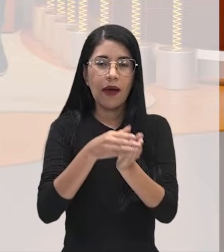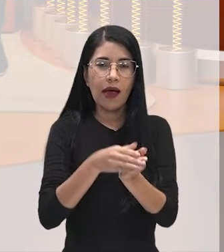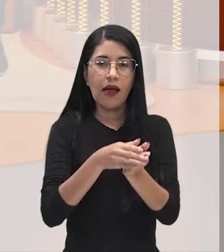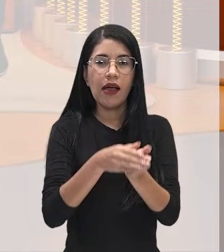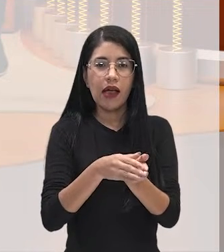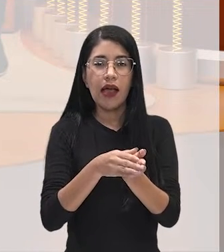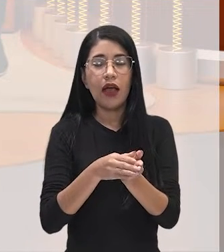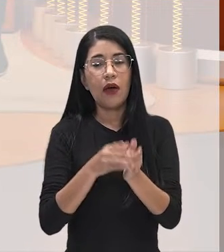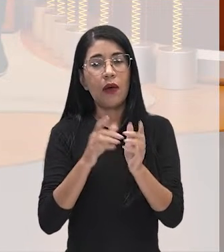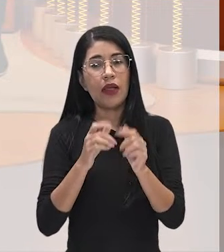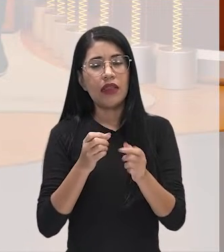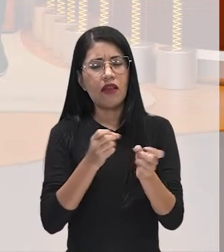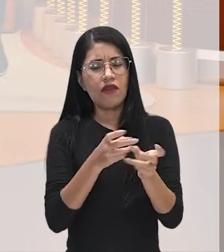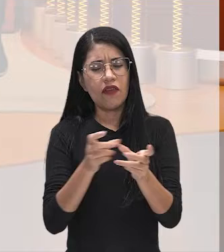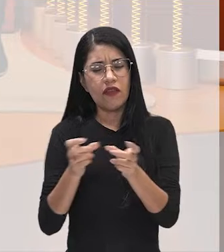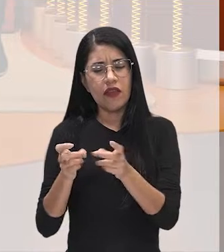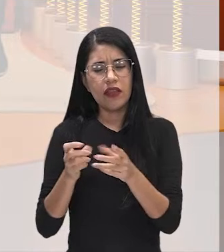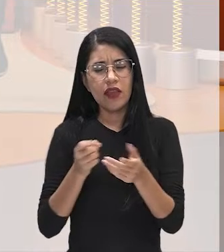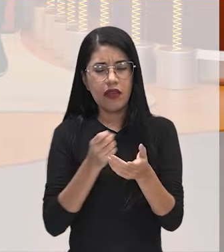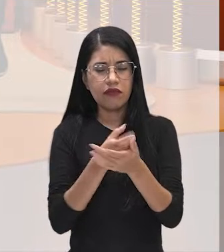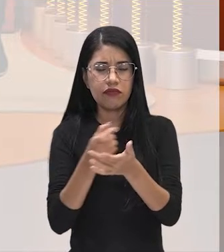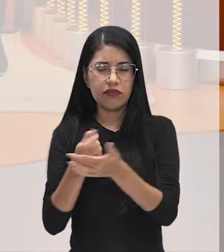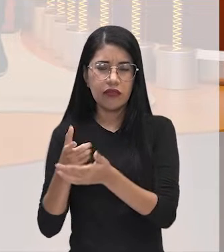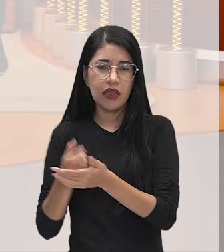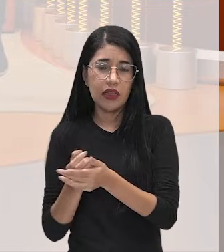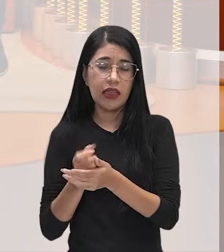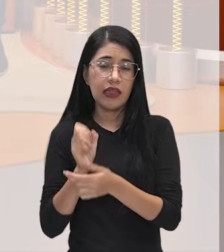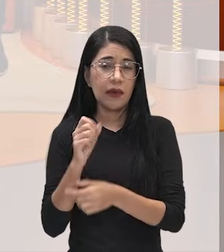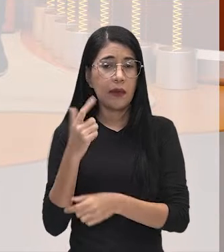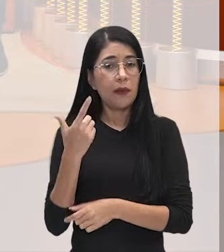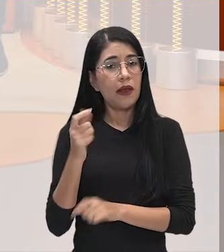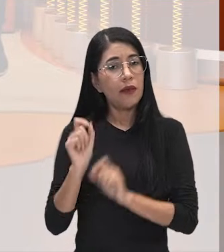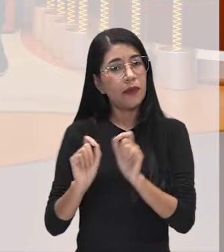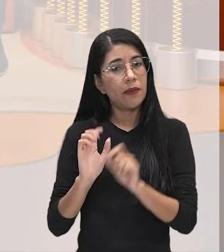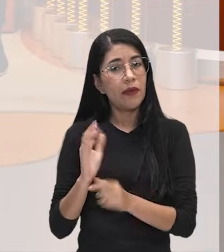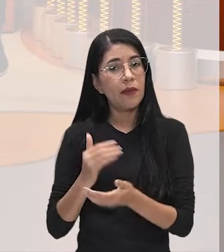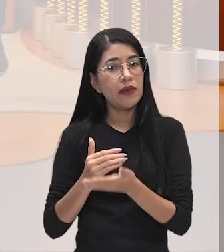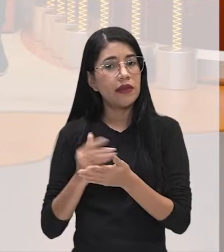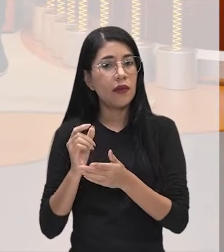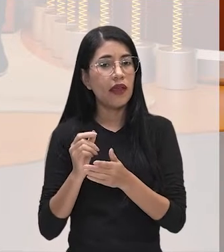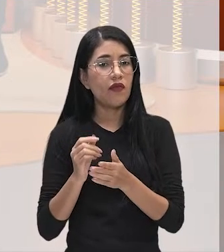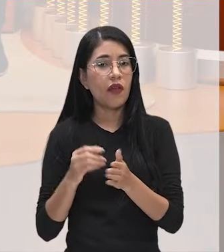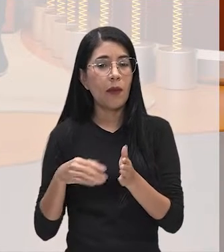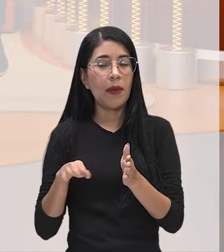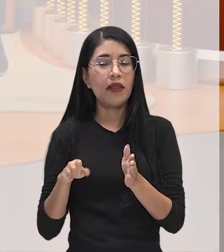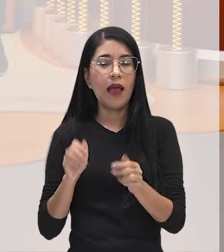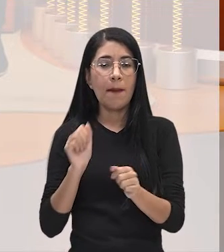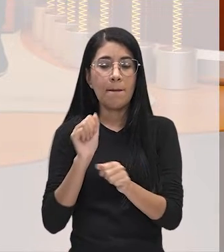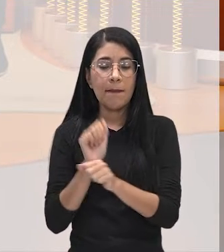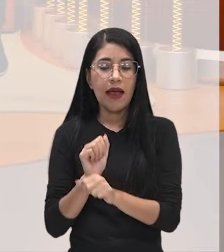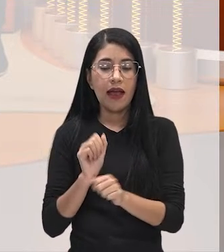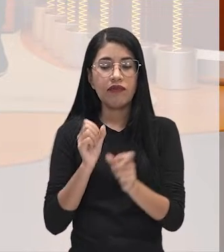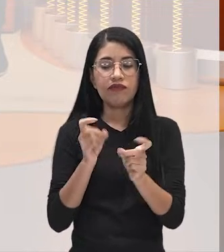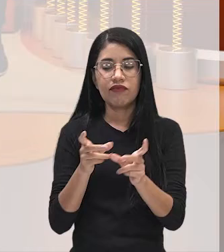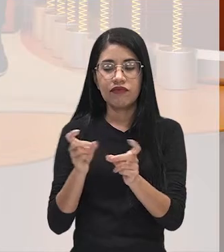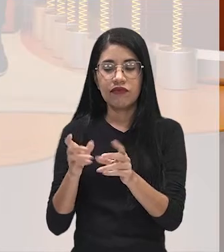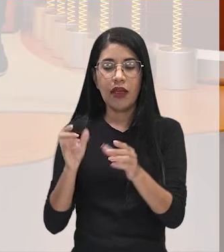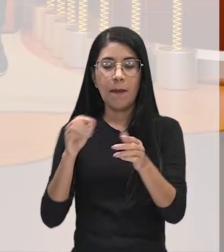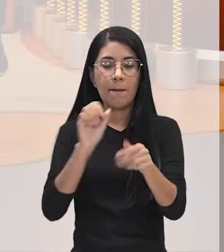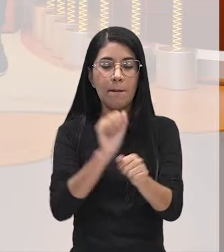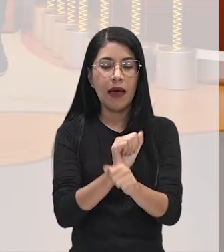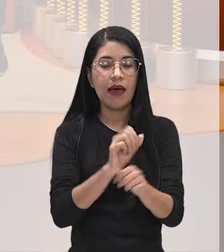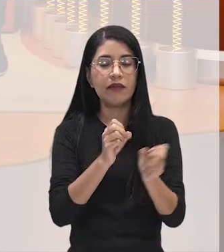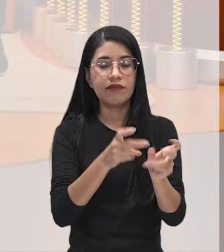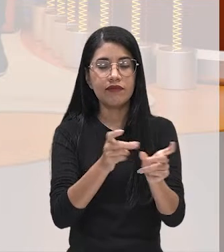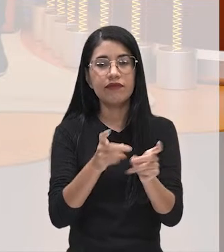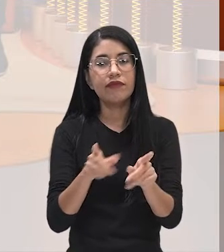estou fazendo comércio, é claro que a gente vai começar a fazer o quê? As paradas para as vendas. Então, exatamente por isso